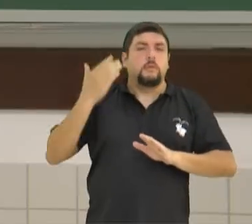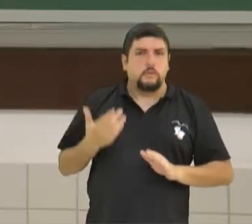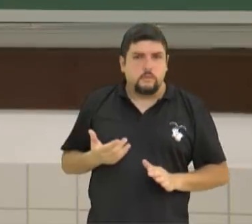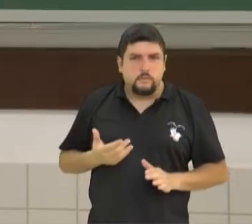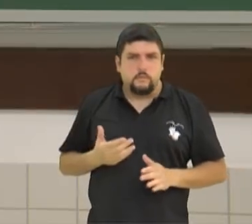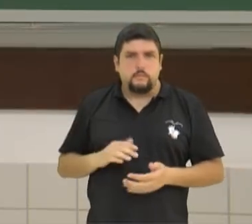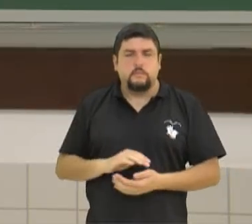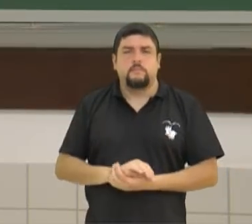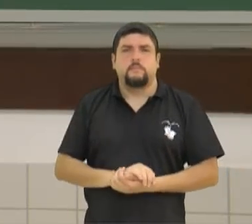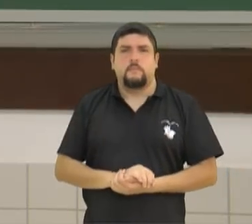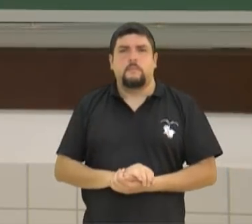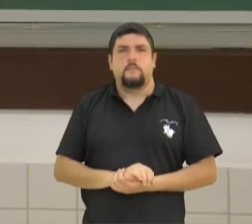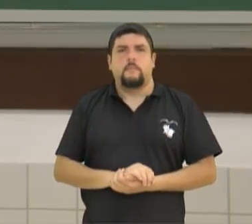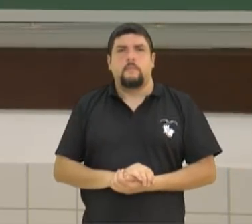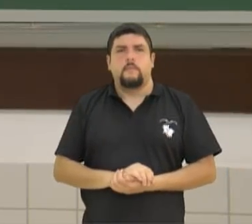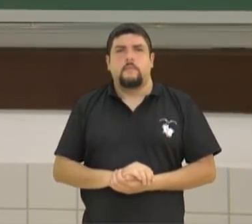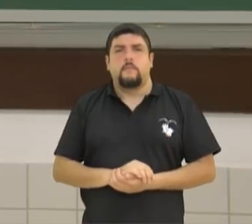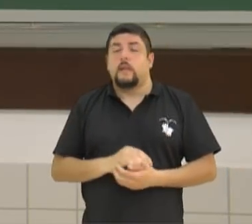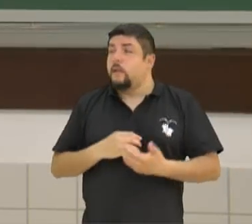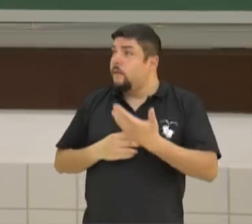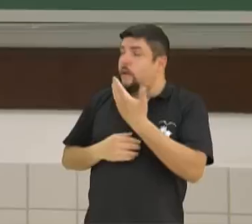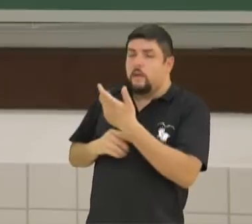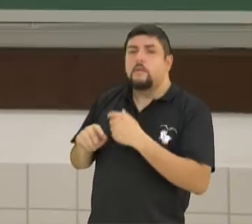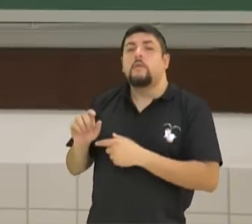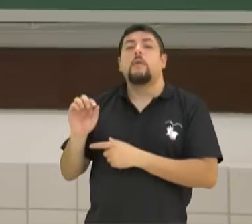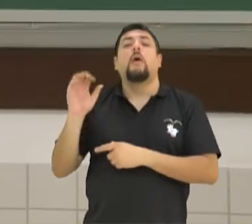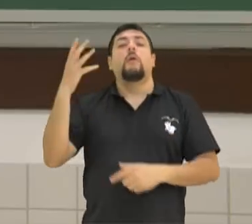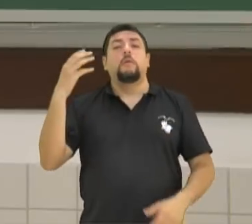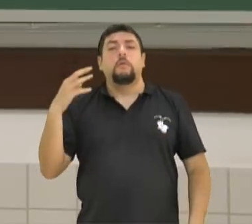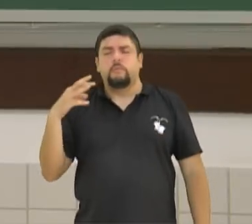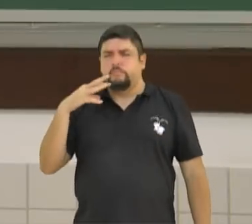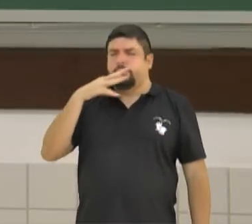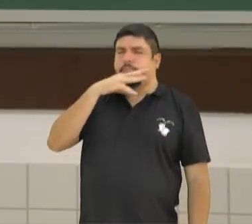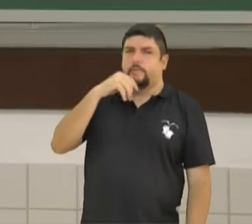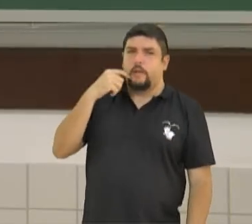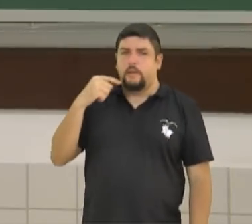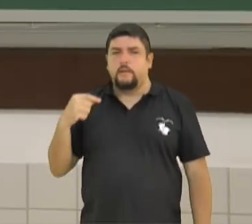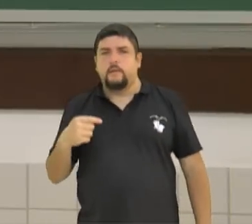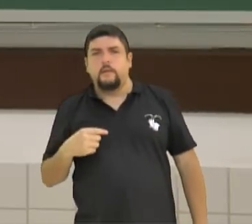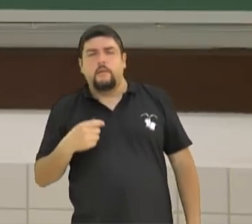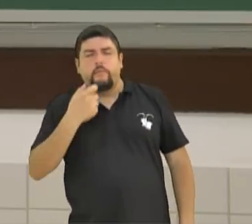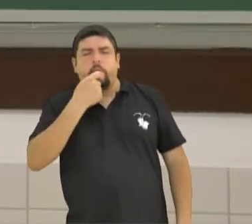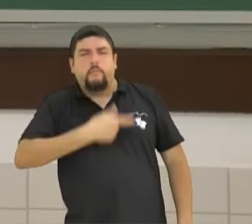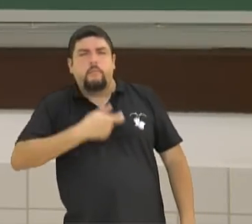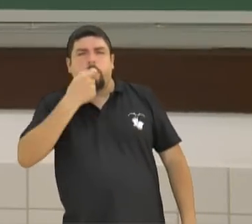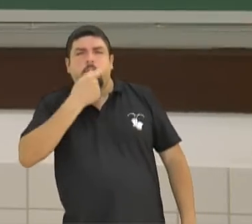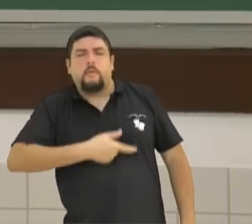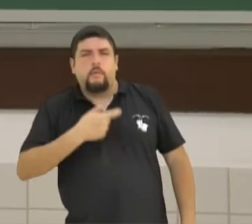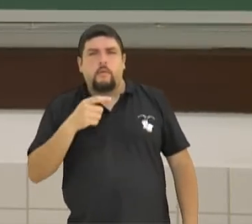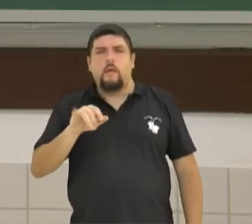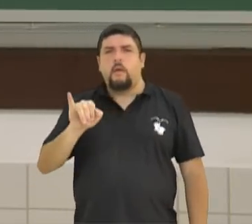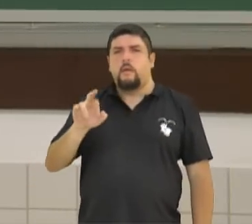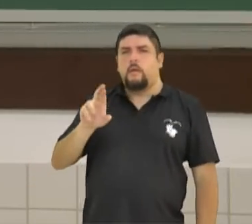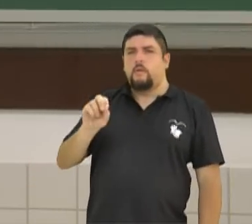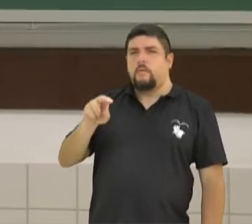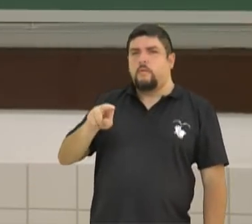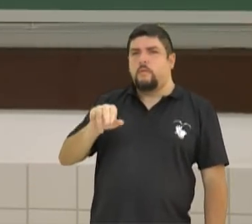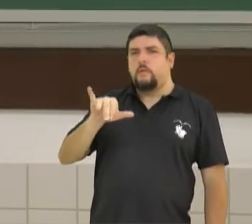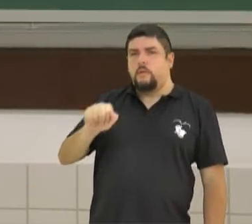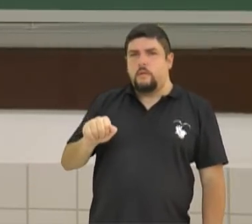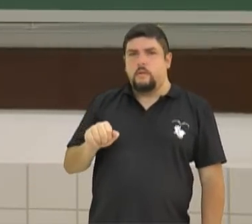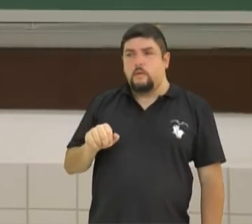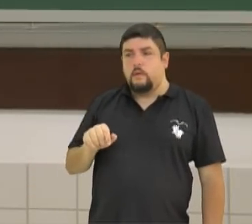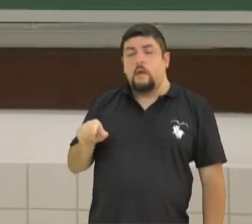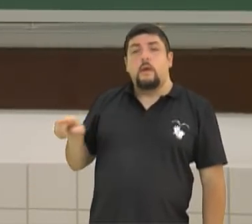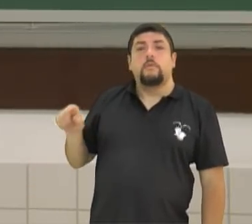deles, né? Então ali o que aconteceu? A ironia foi provocada justamente pelo fato dela ter digamos